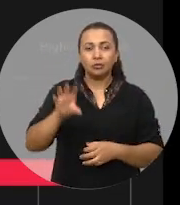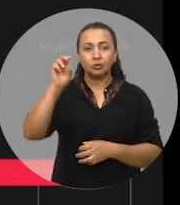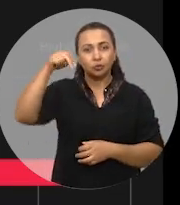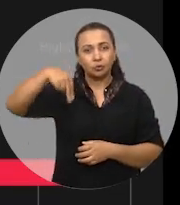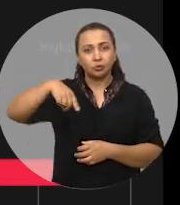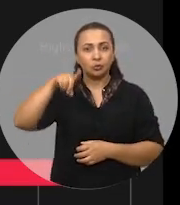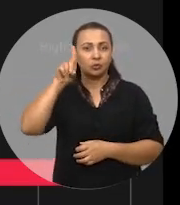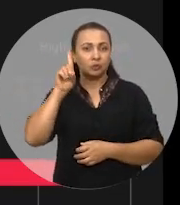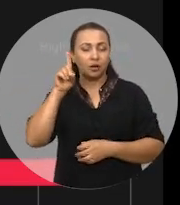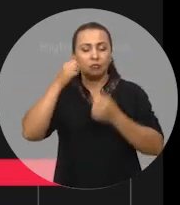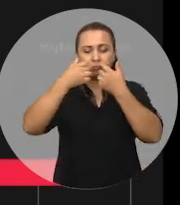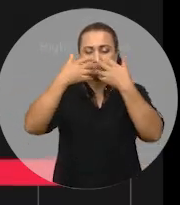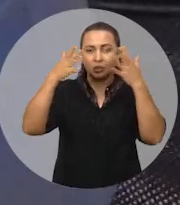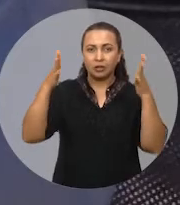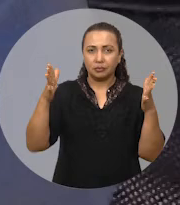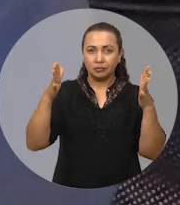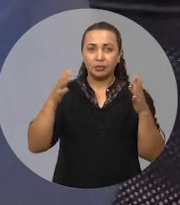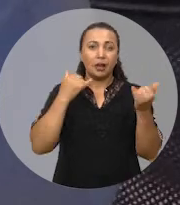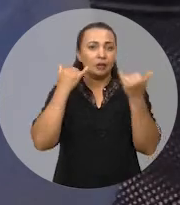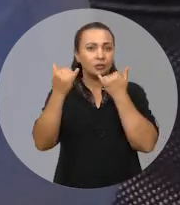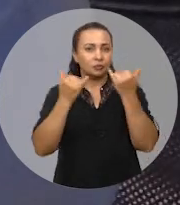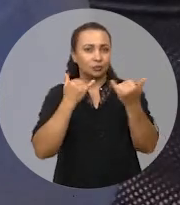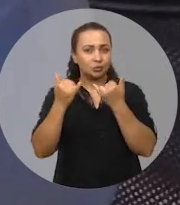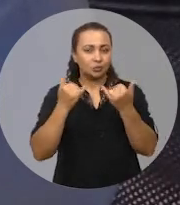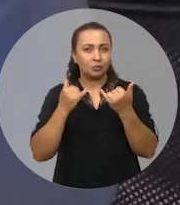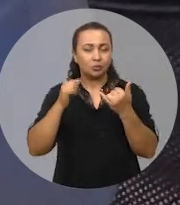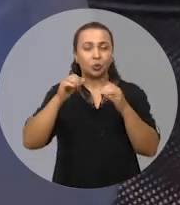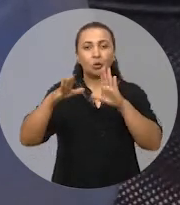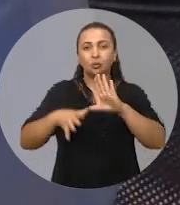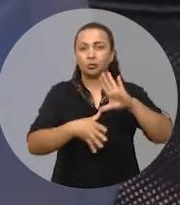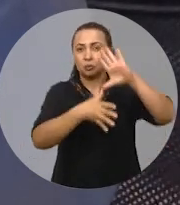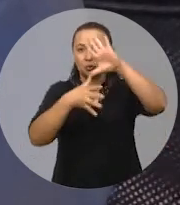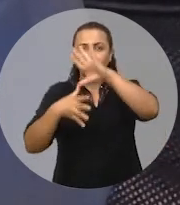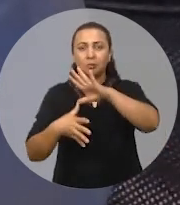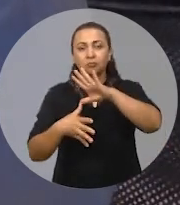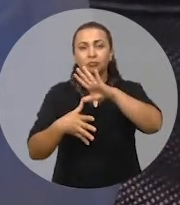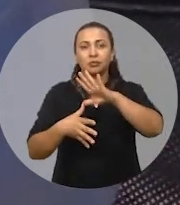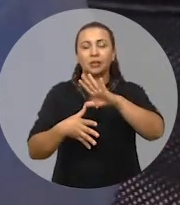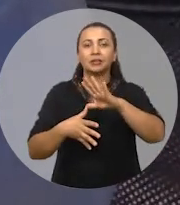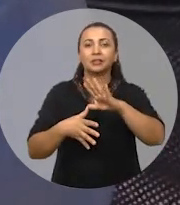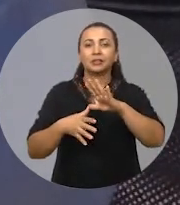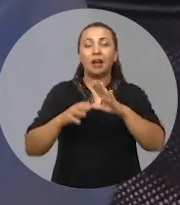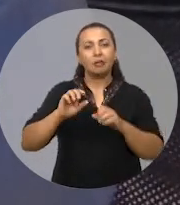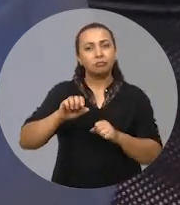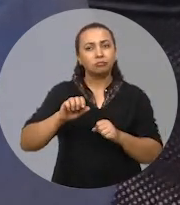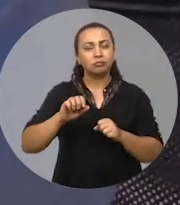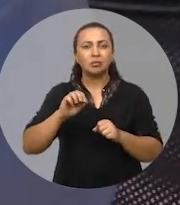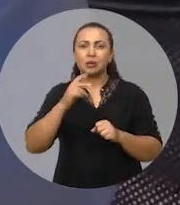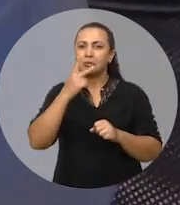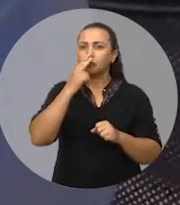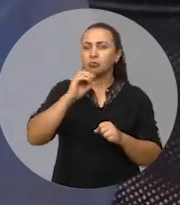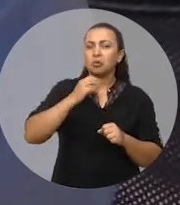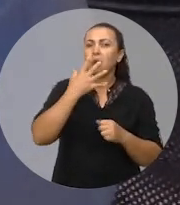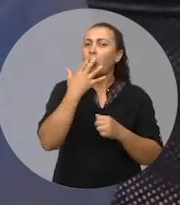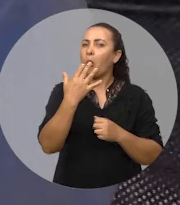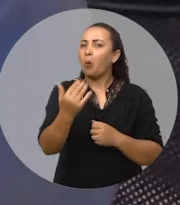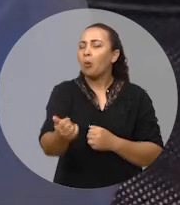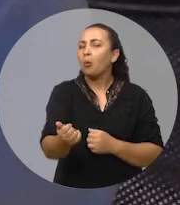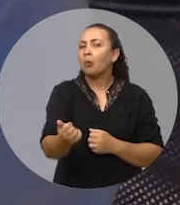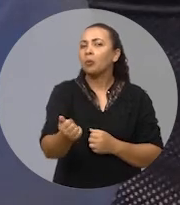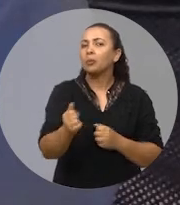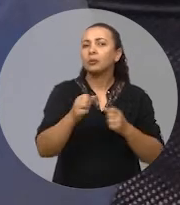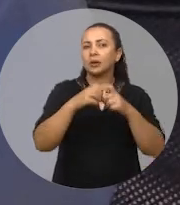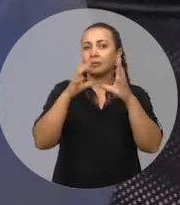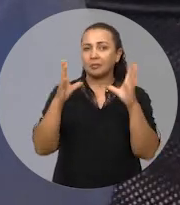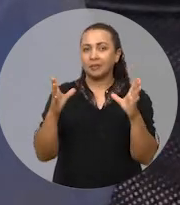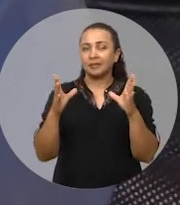ela aparece aqui. As informações de mapa são simbolizadas num código de cores,